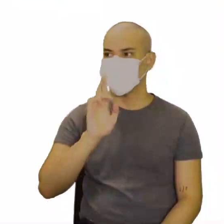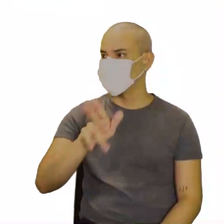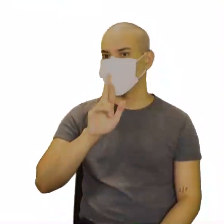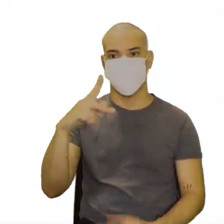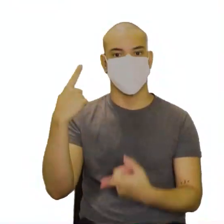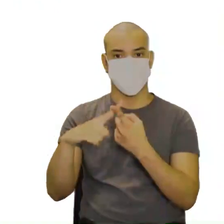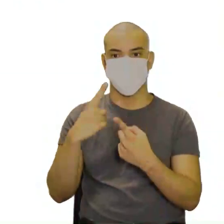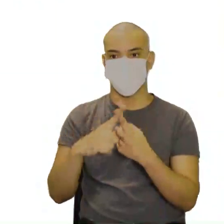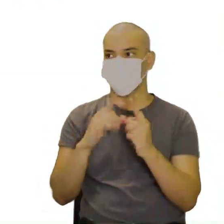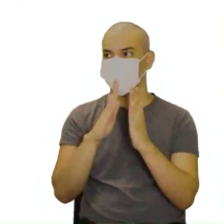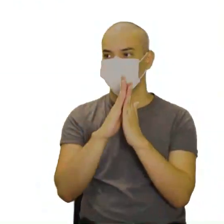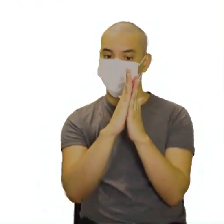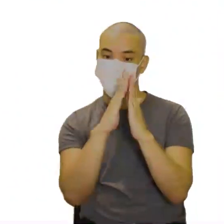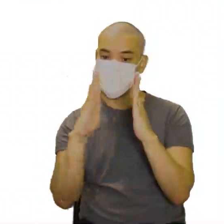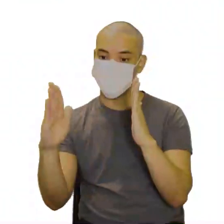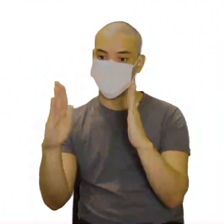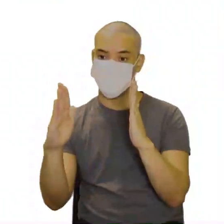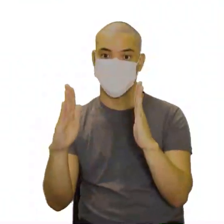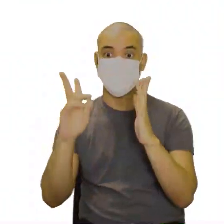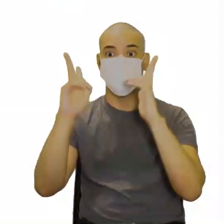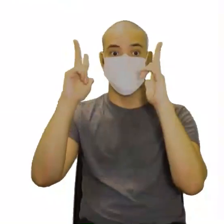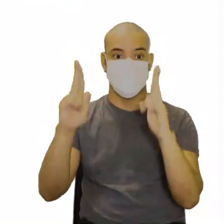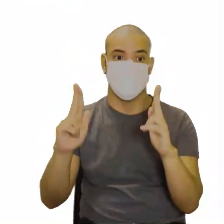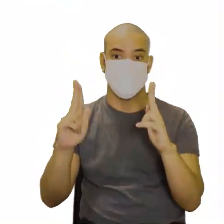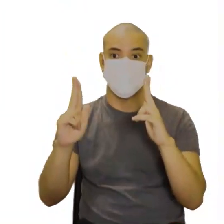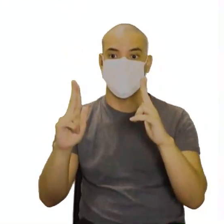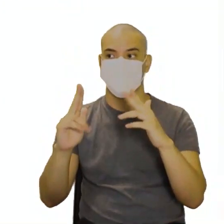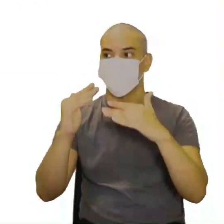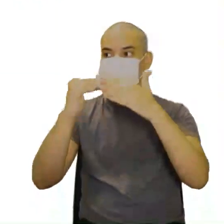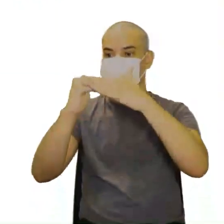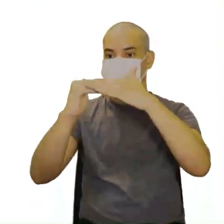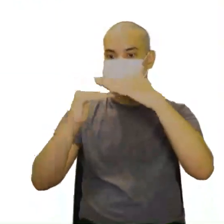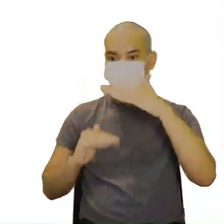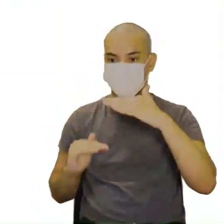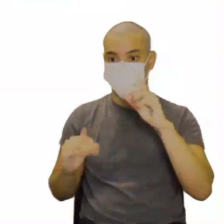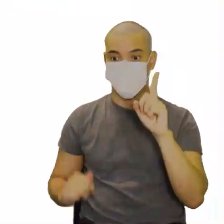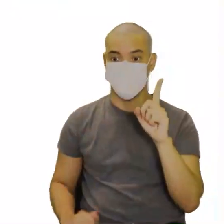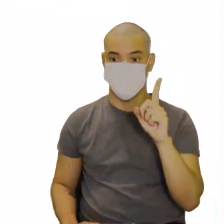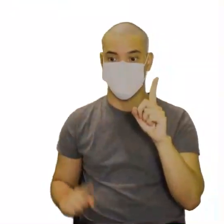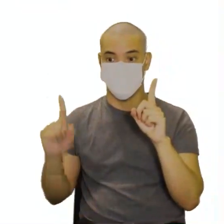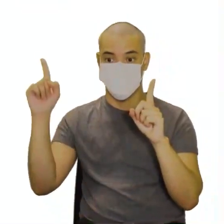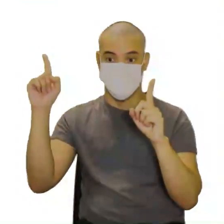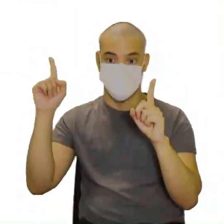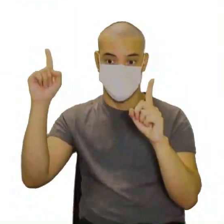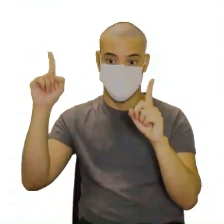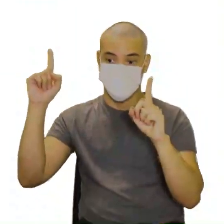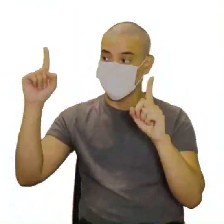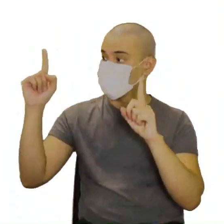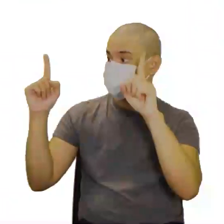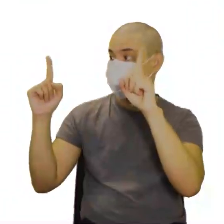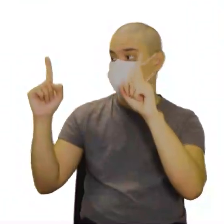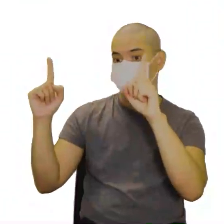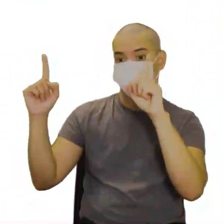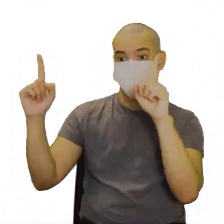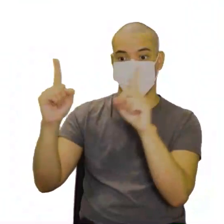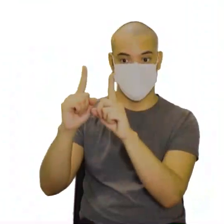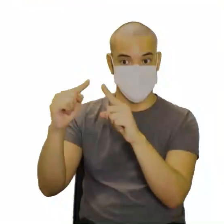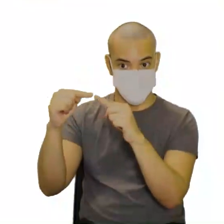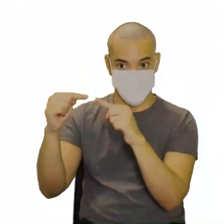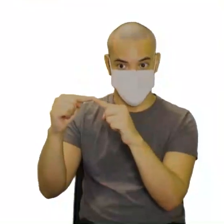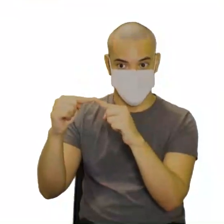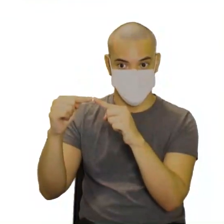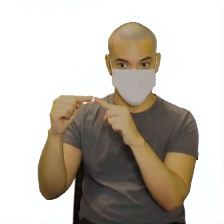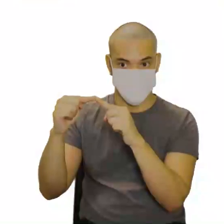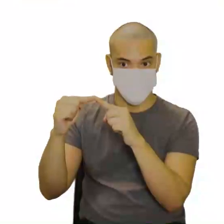passa aqui em série, ela é o quê? Igual. A corrente que passa em paralelo, ela é igual à corrente 1 mais